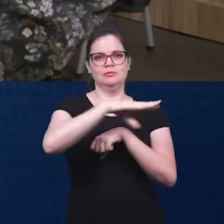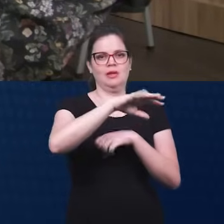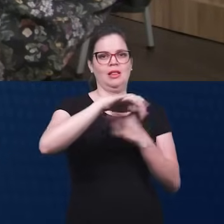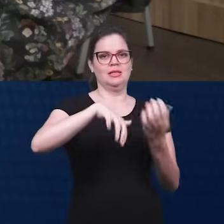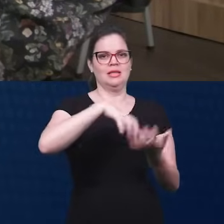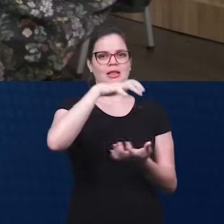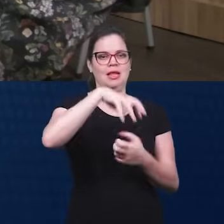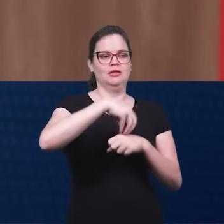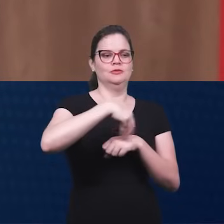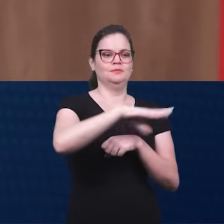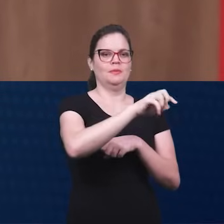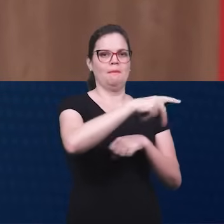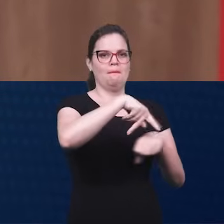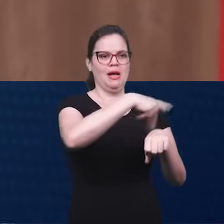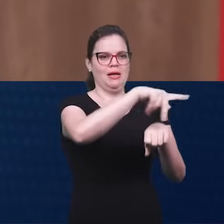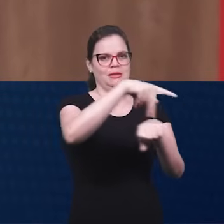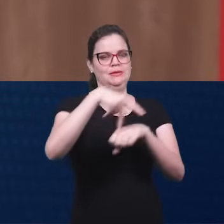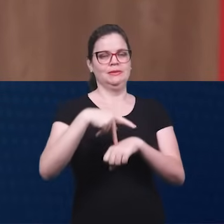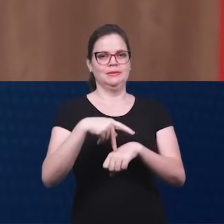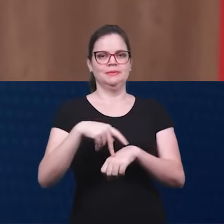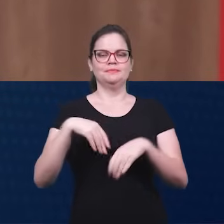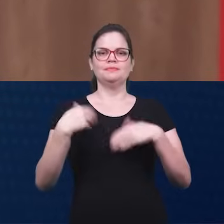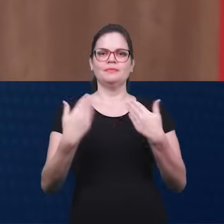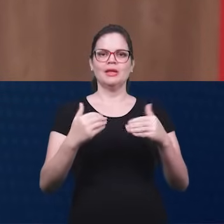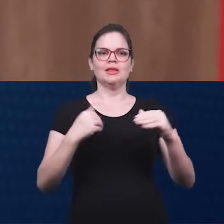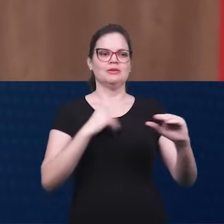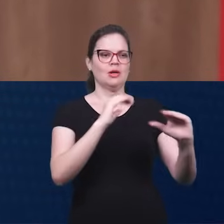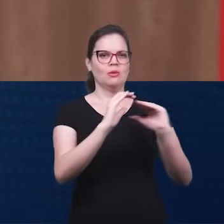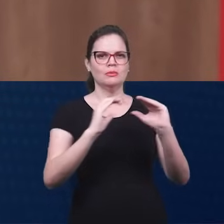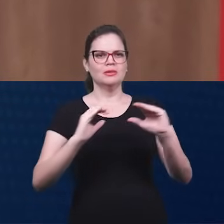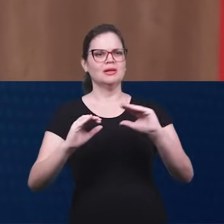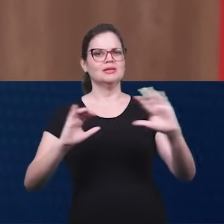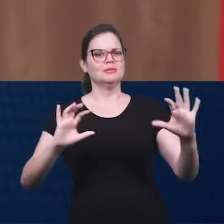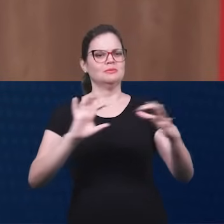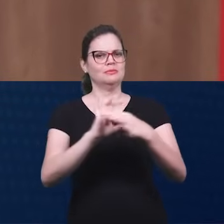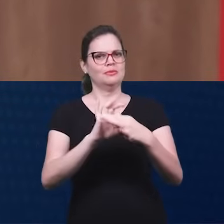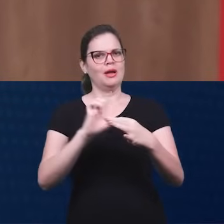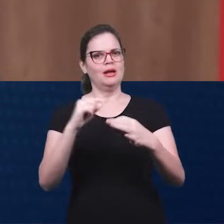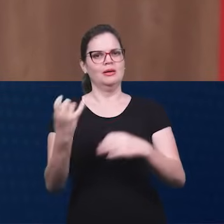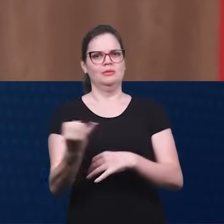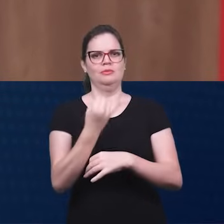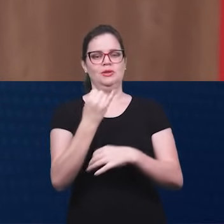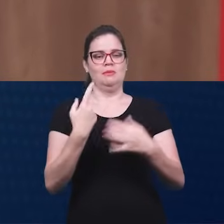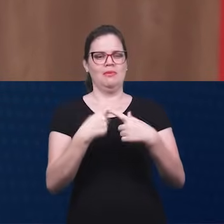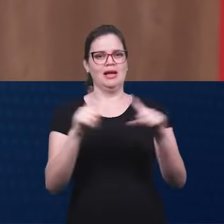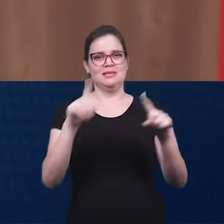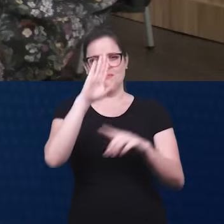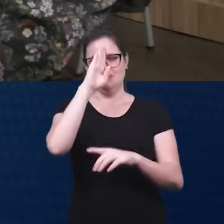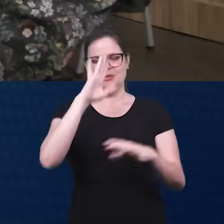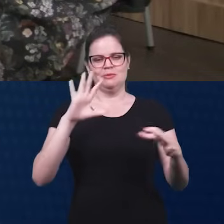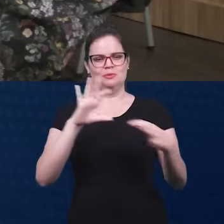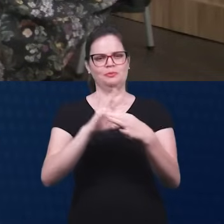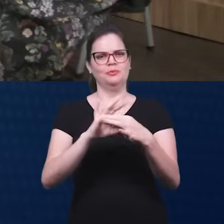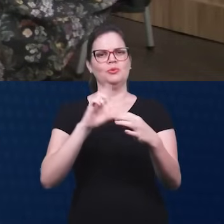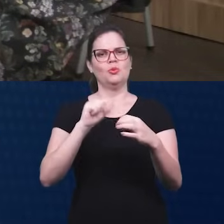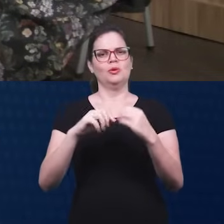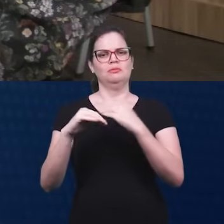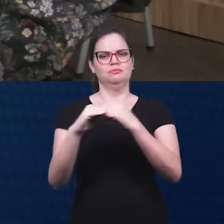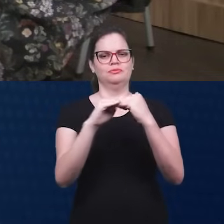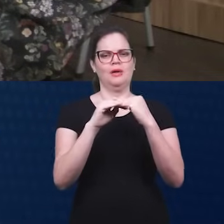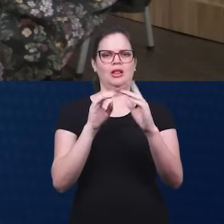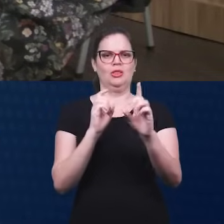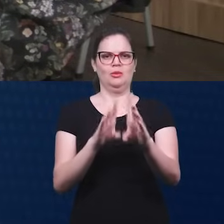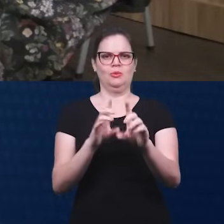essa cooperação ela é fundamental. Hoje, o que une a obra é a doutrina. Deixa eu completar